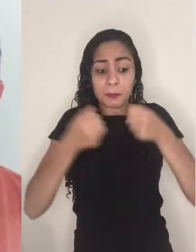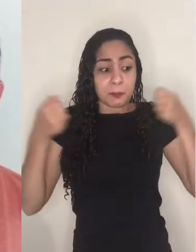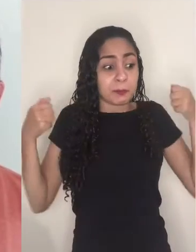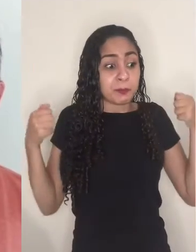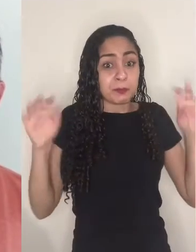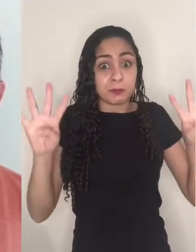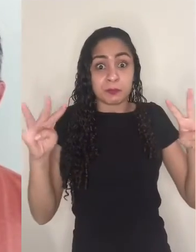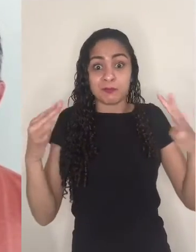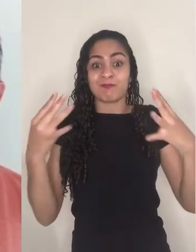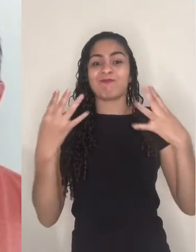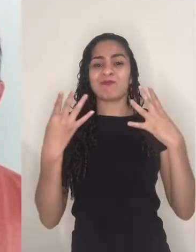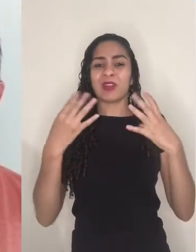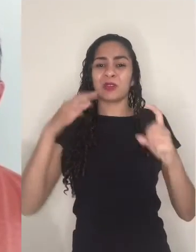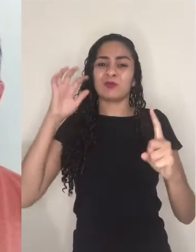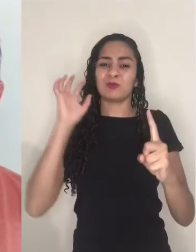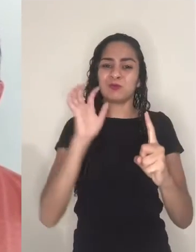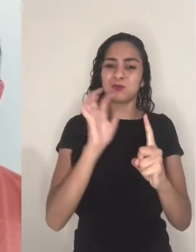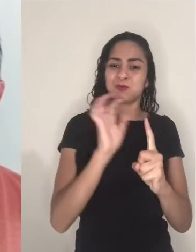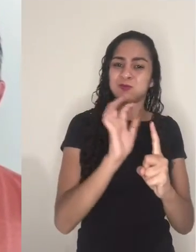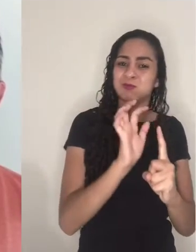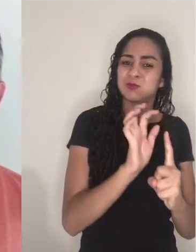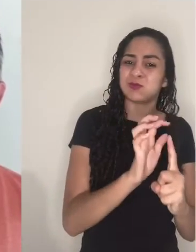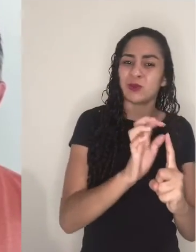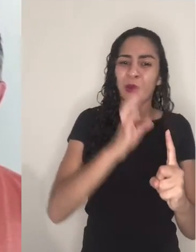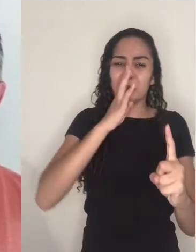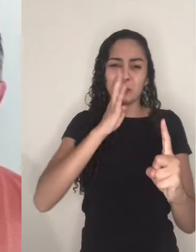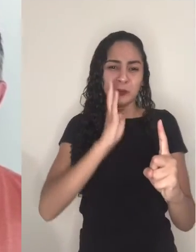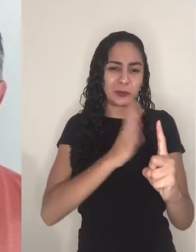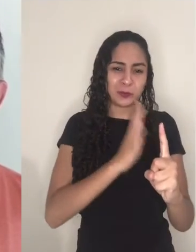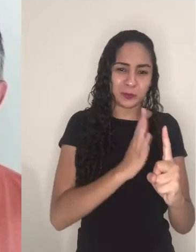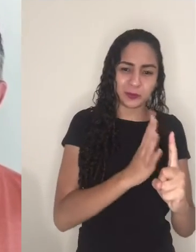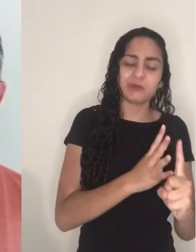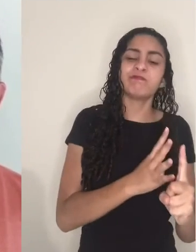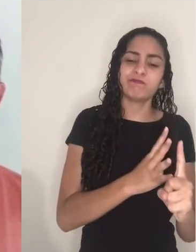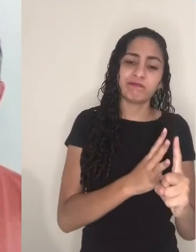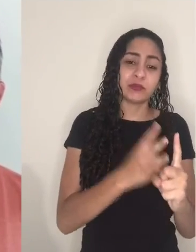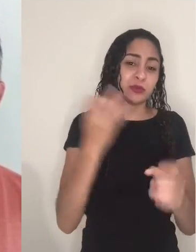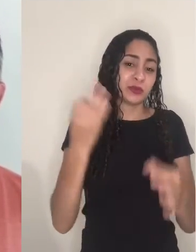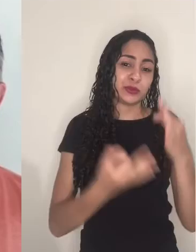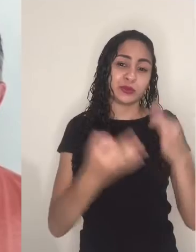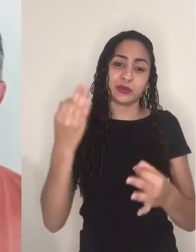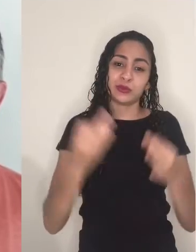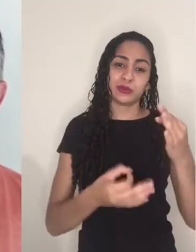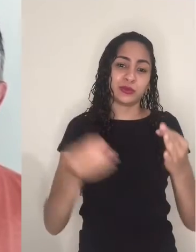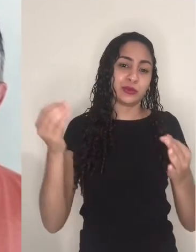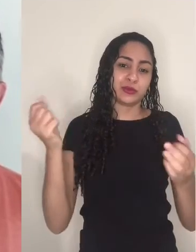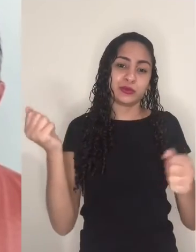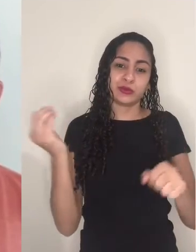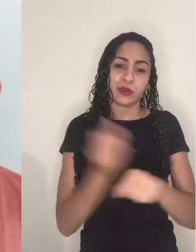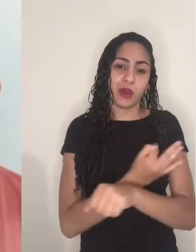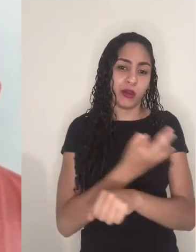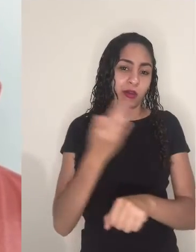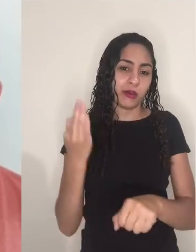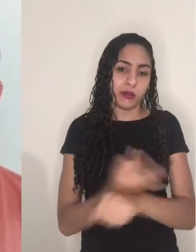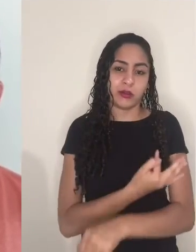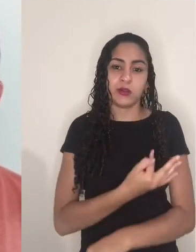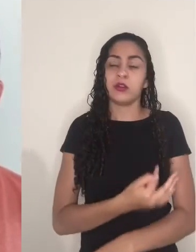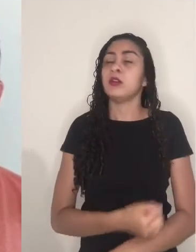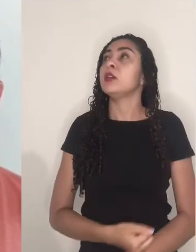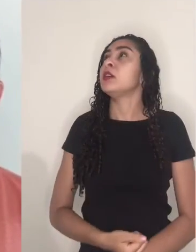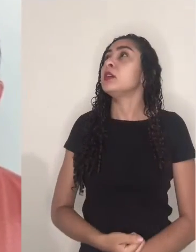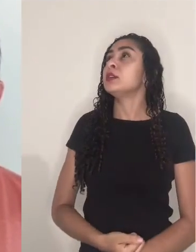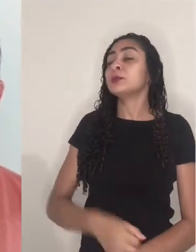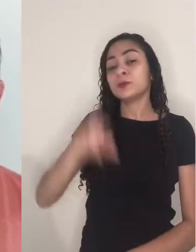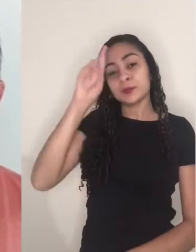expostos às perseguições e às difamações injustas. Que o Senhor te abençoe e te